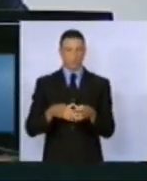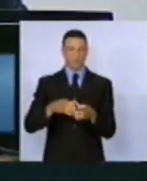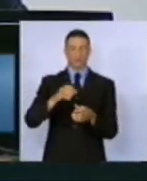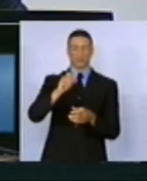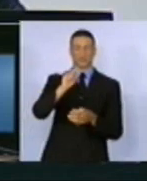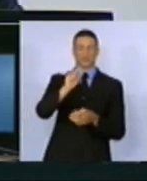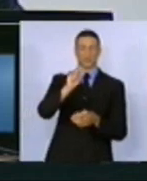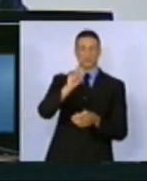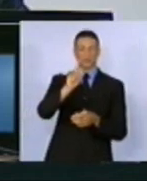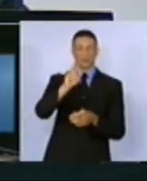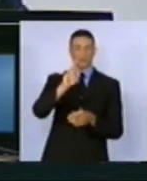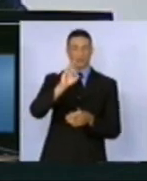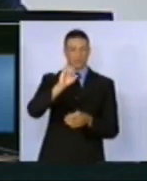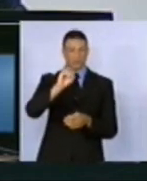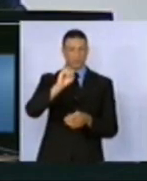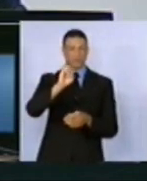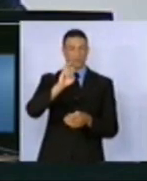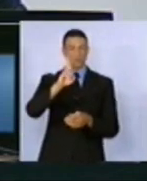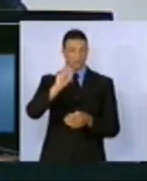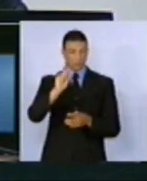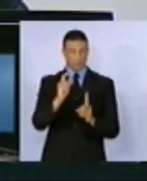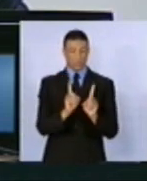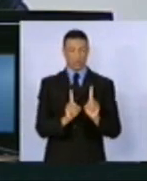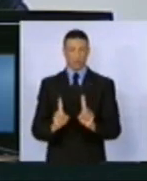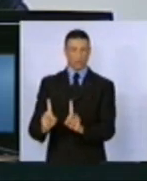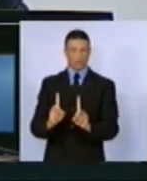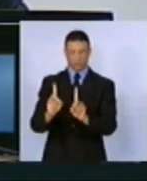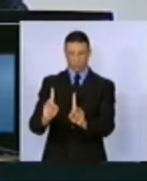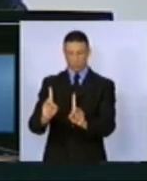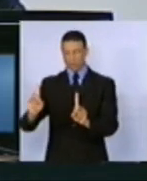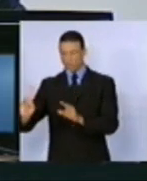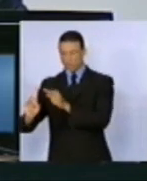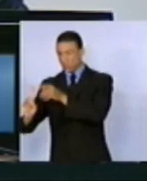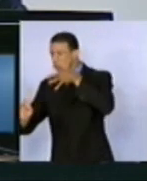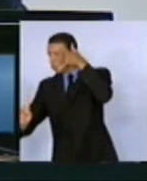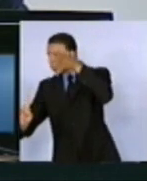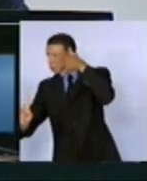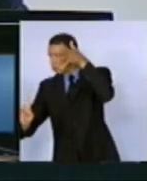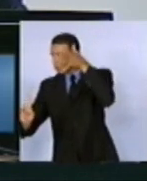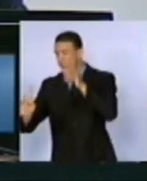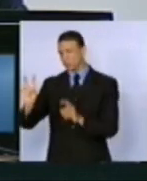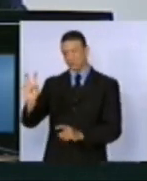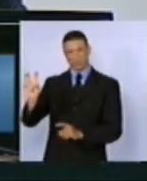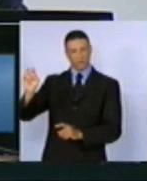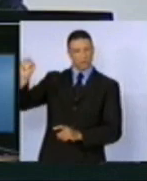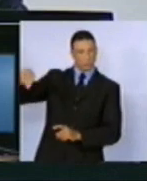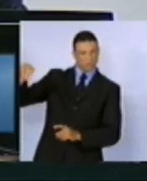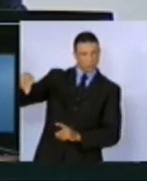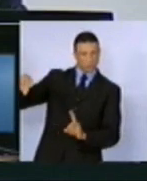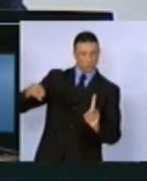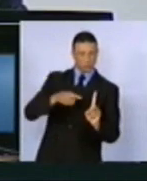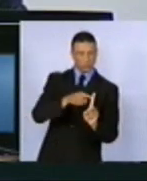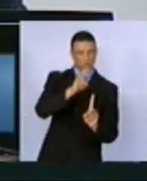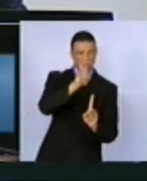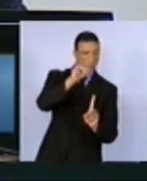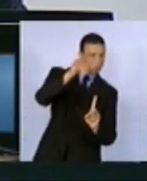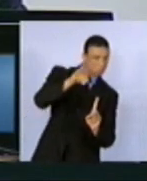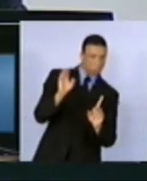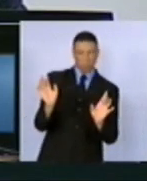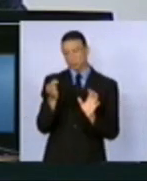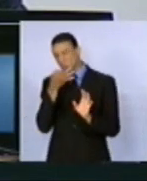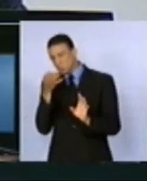Tribuna e dividirem o tempo de São 10 minutos como pretenderem dividir Carlos